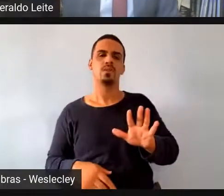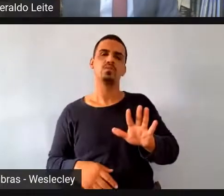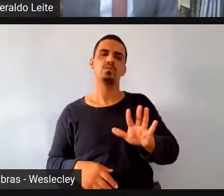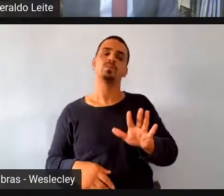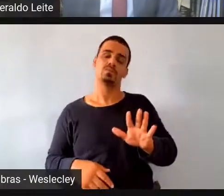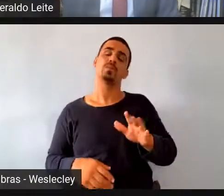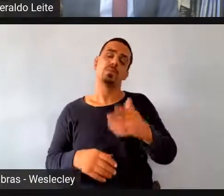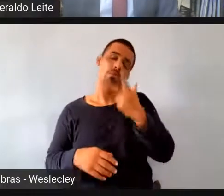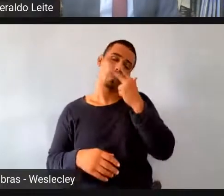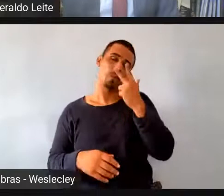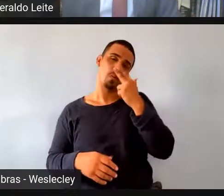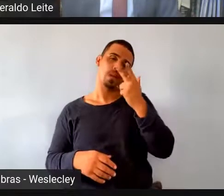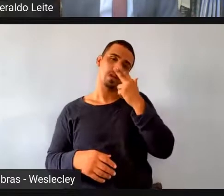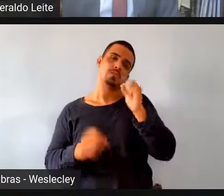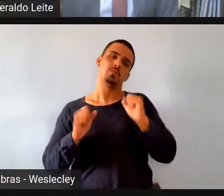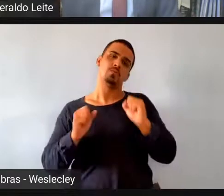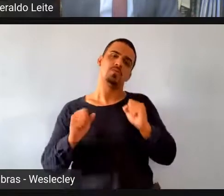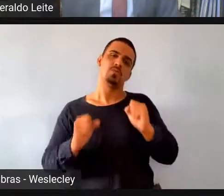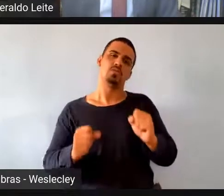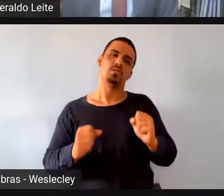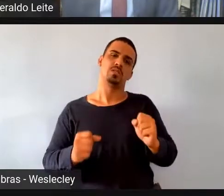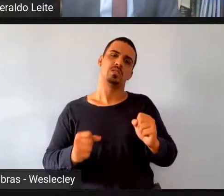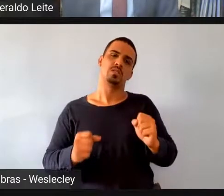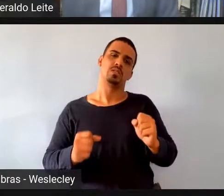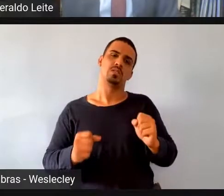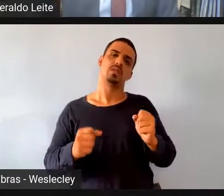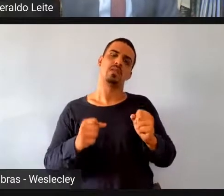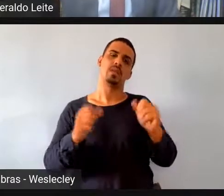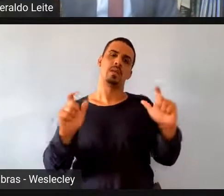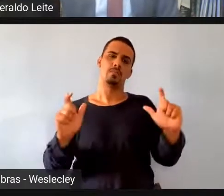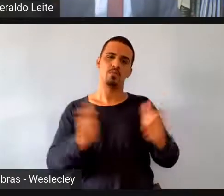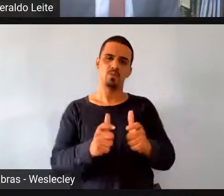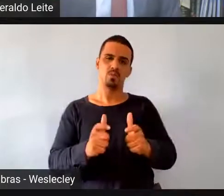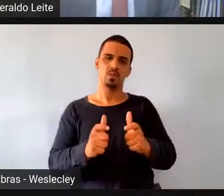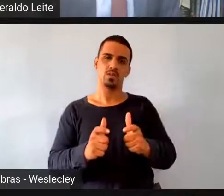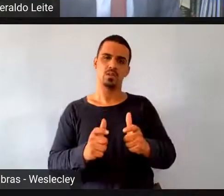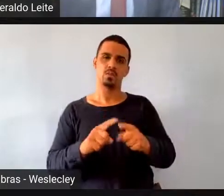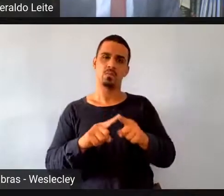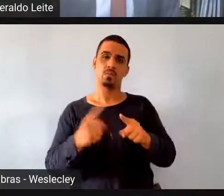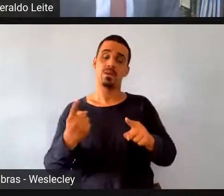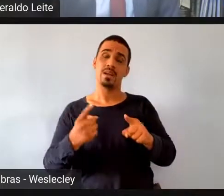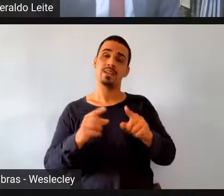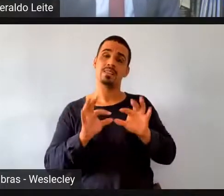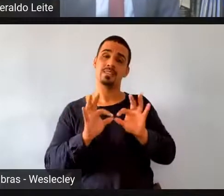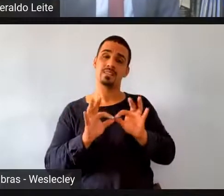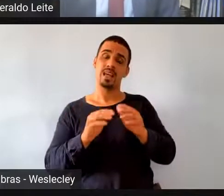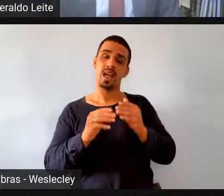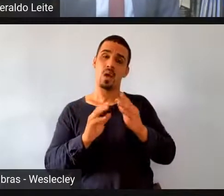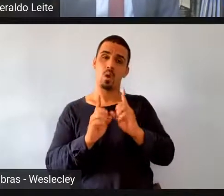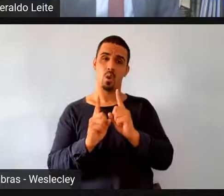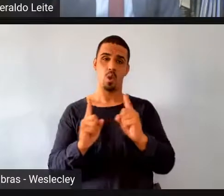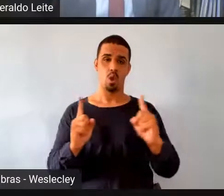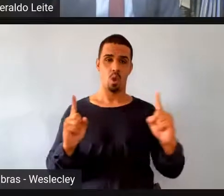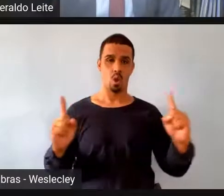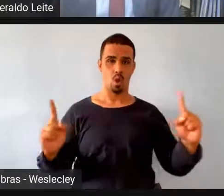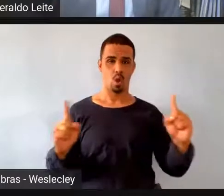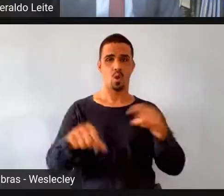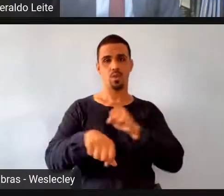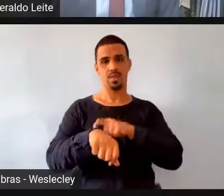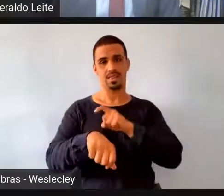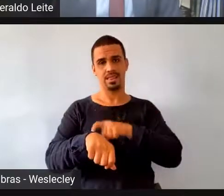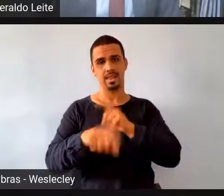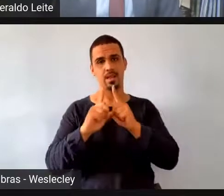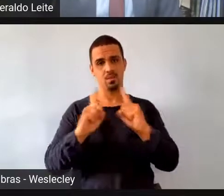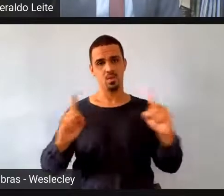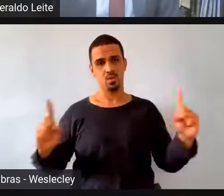2 no início, mas eu sinceramente acho que a tendência no longo prazo é retomar, né, seja via o Caixa